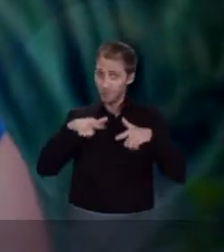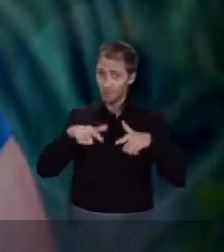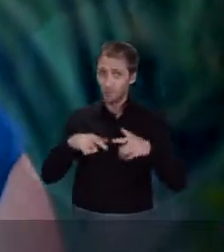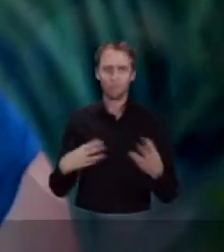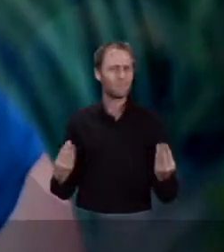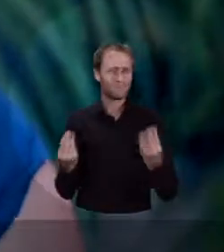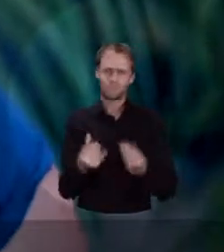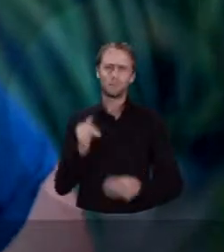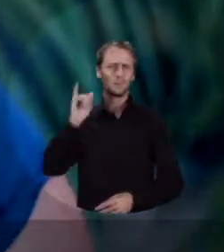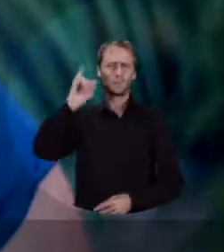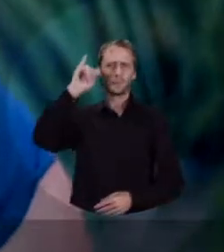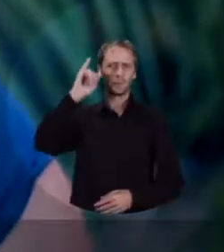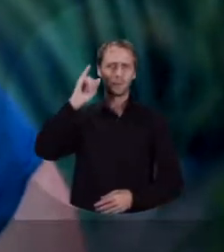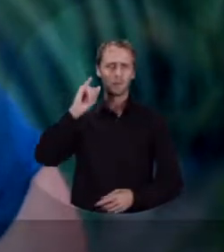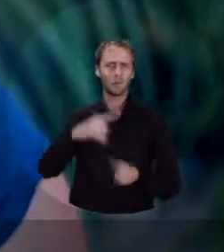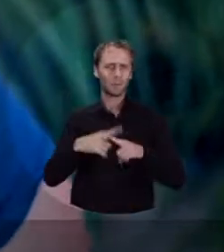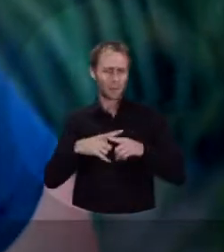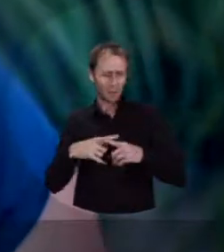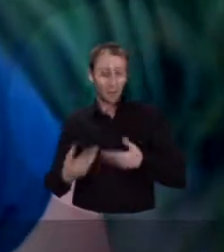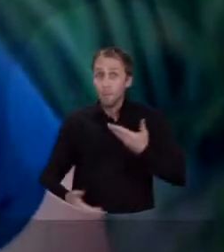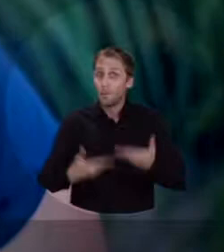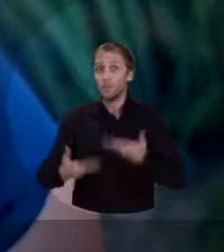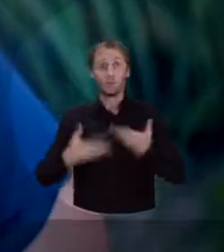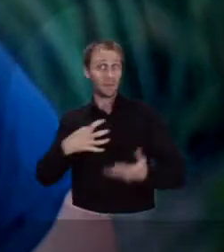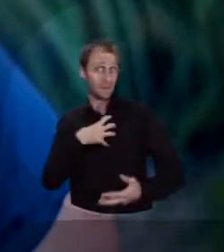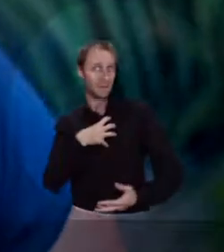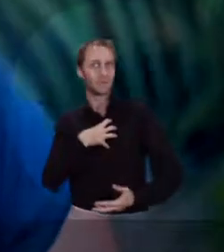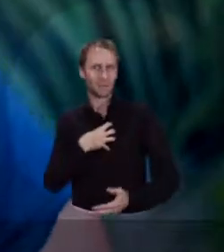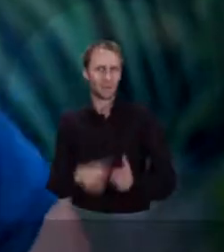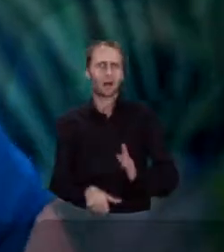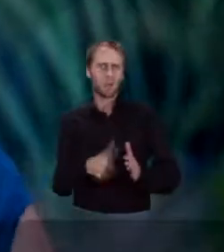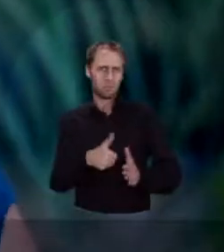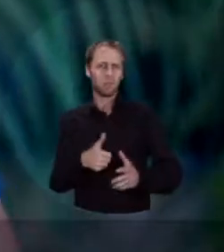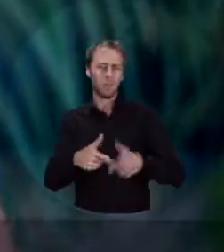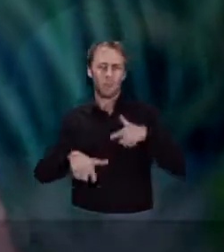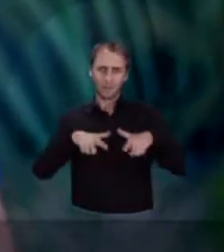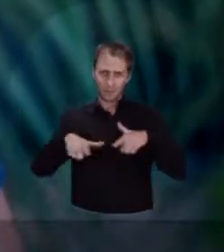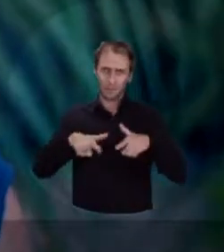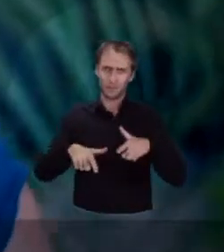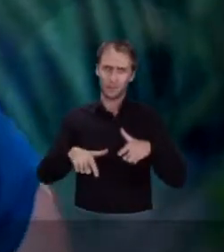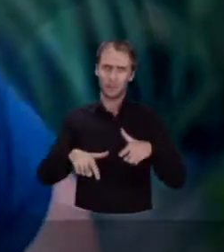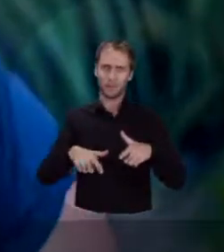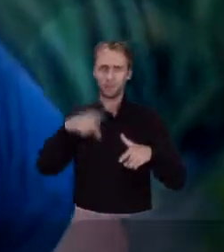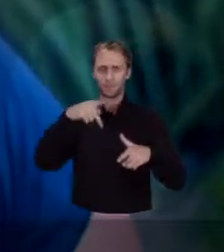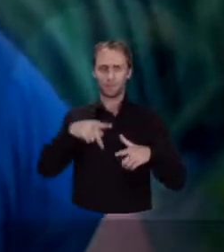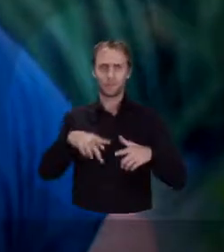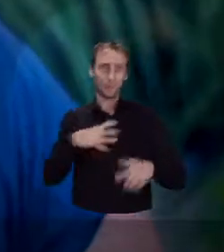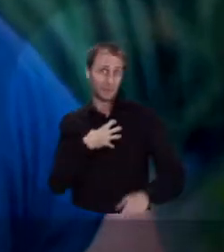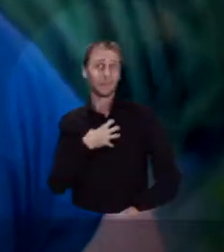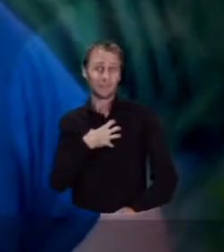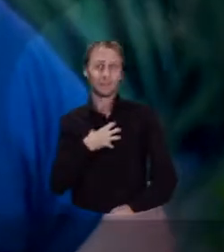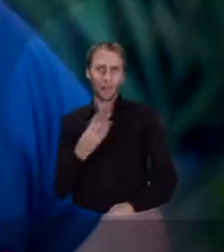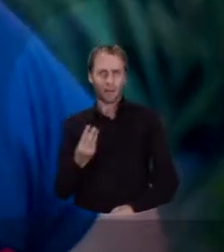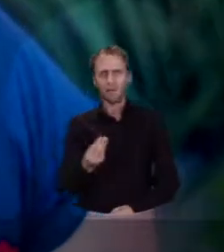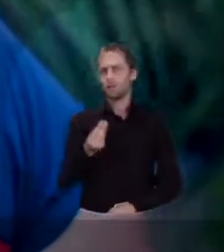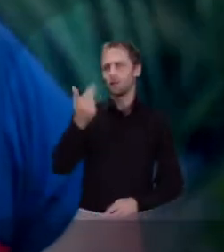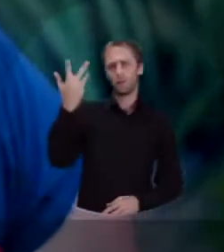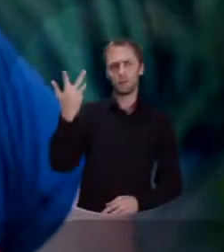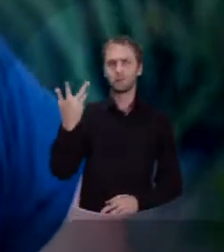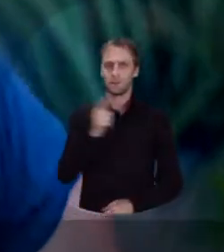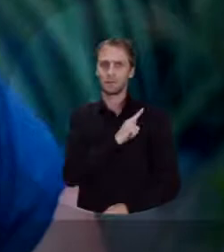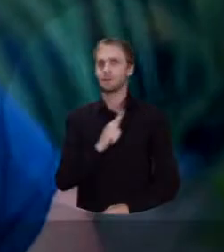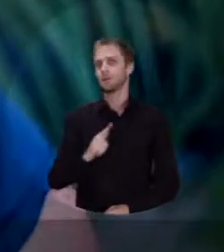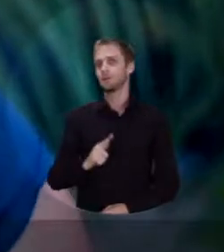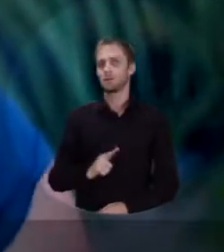servidores, isso é de suma importância. Isso entusiasma, incentiva o servidor e faz com que ele trabalhe melhor, se